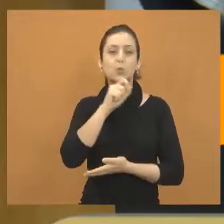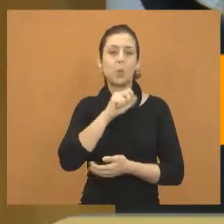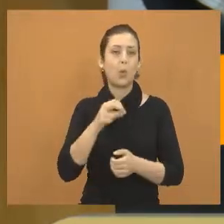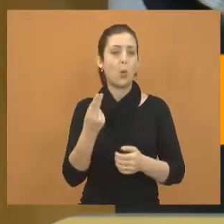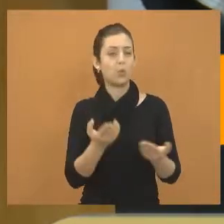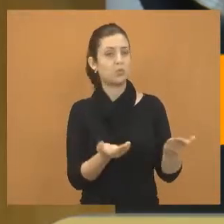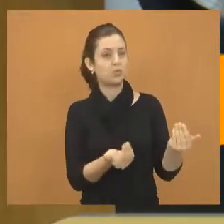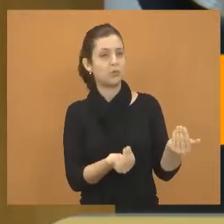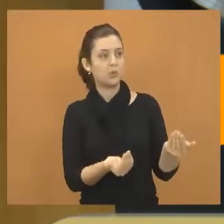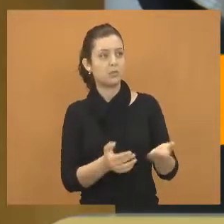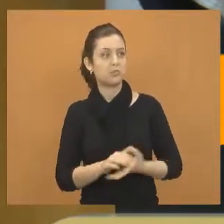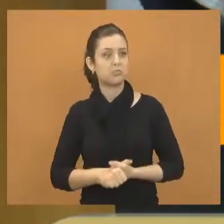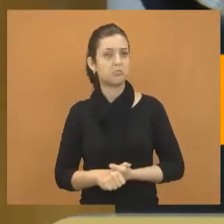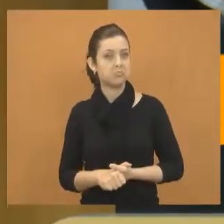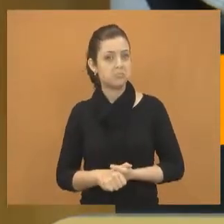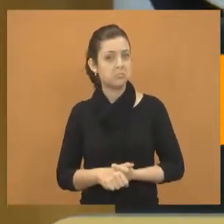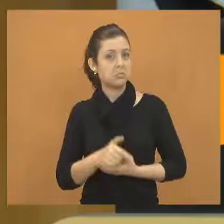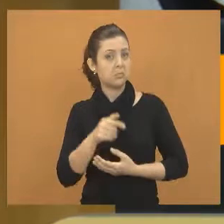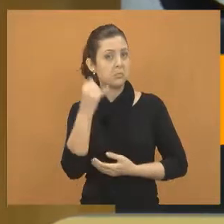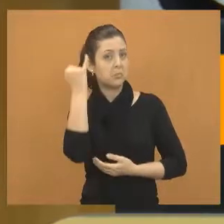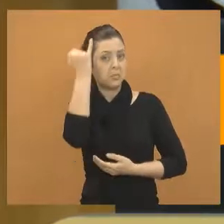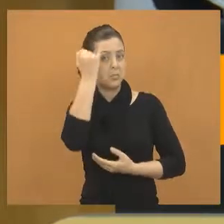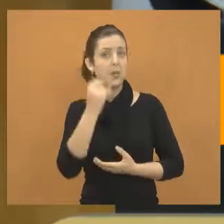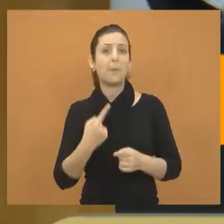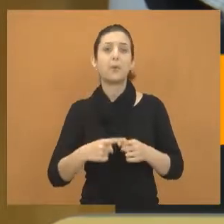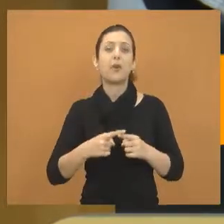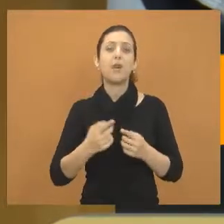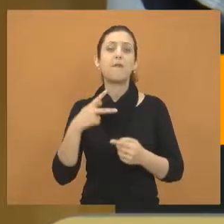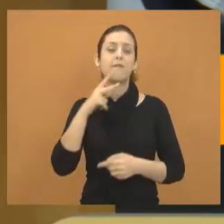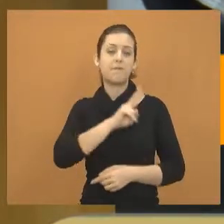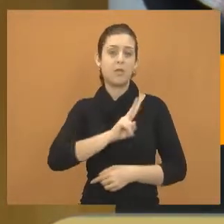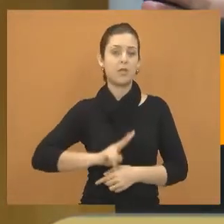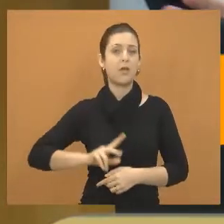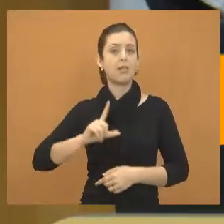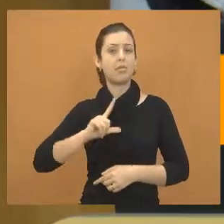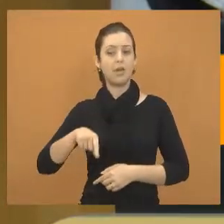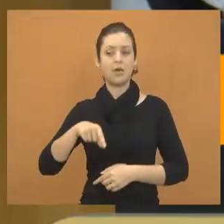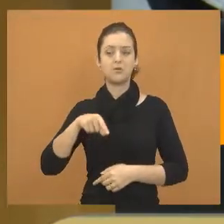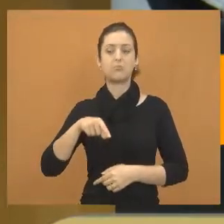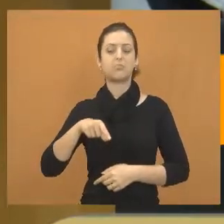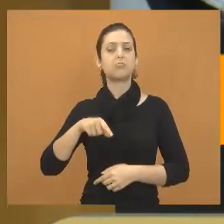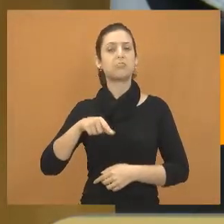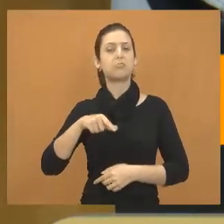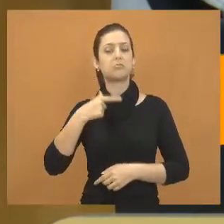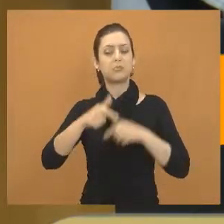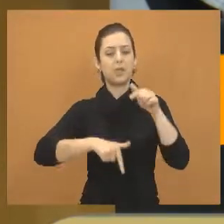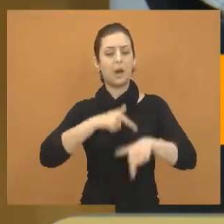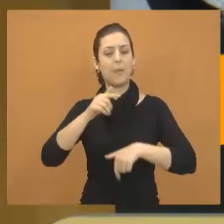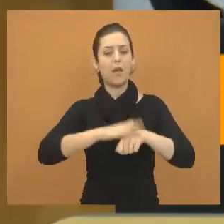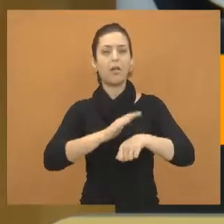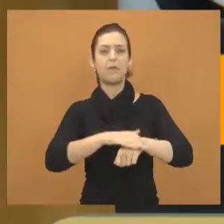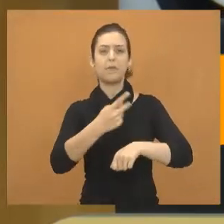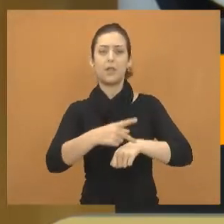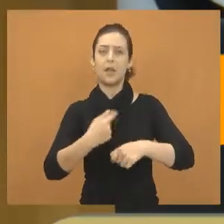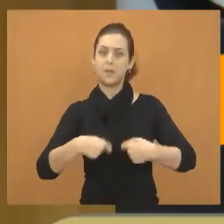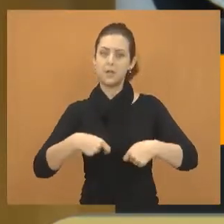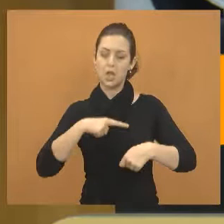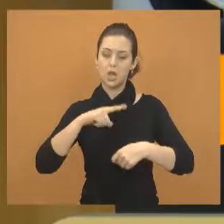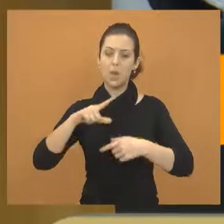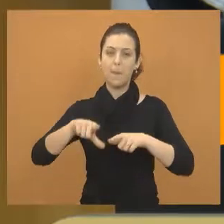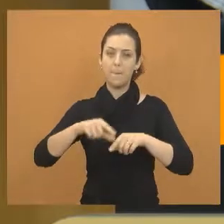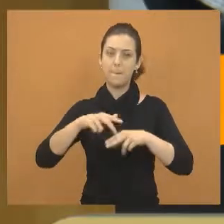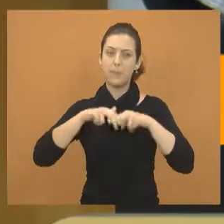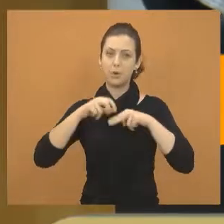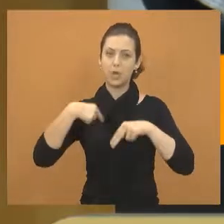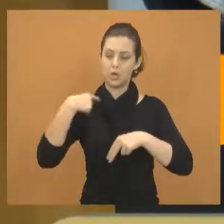como foi falado aqui? Isso é importante, porque o vereador tem essa prerrogativa e é para isso que nós fomos eleitos